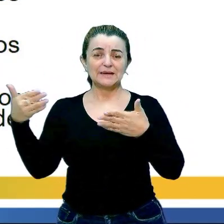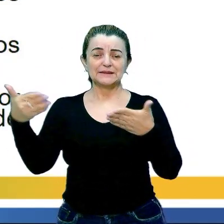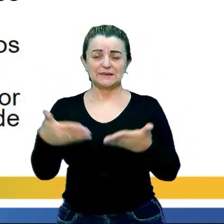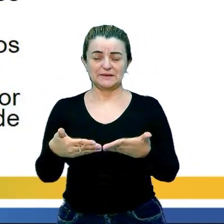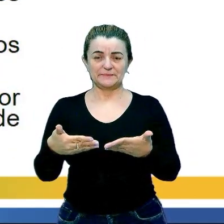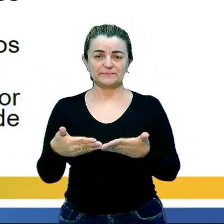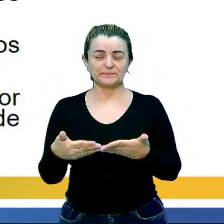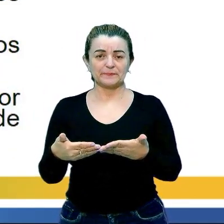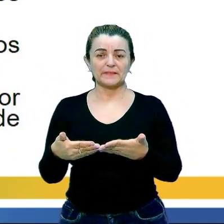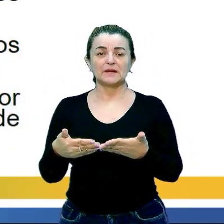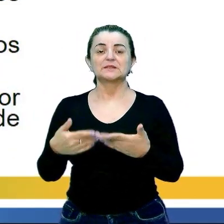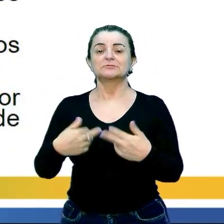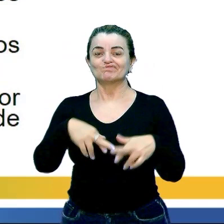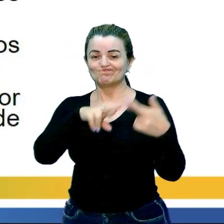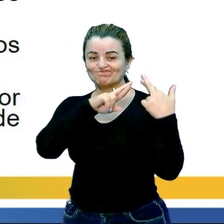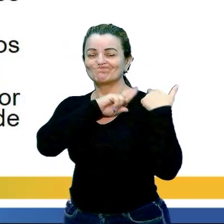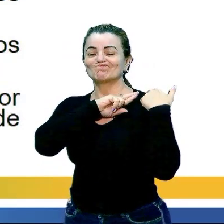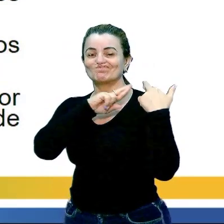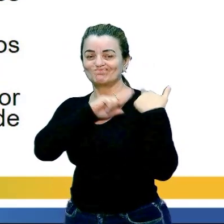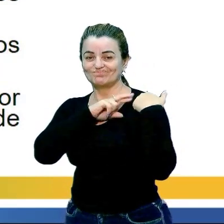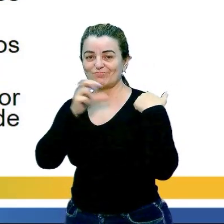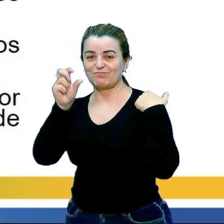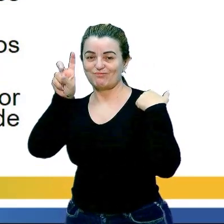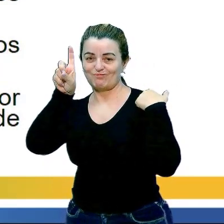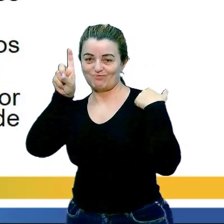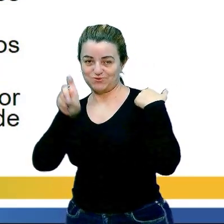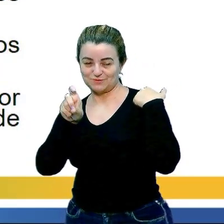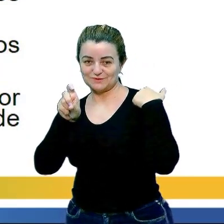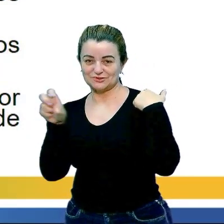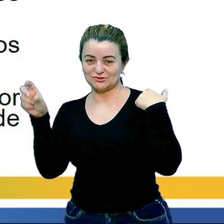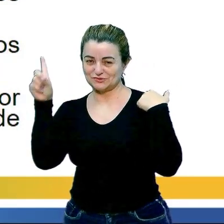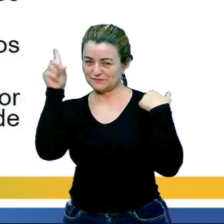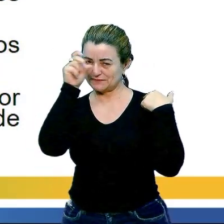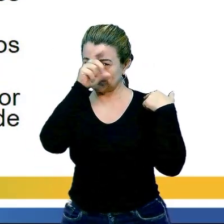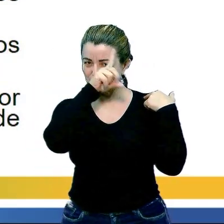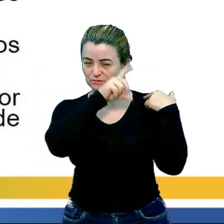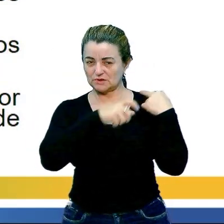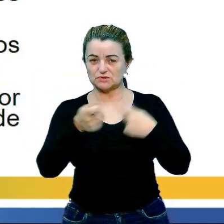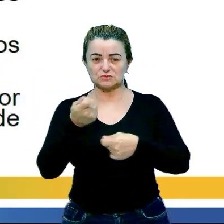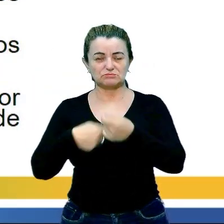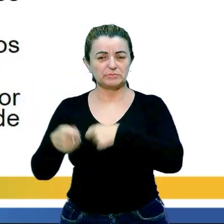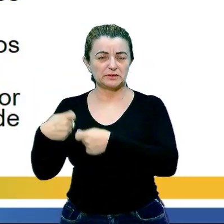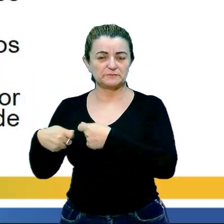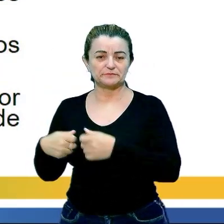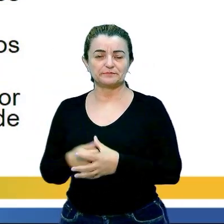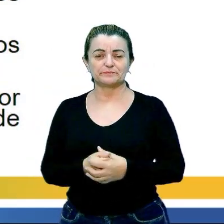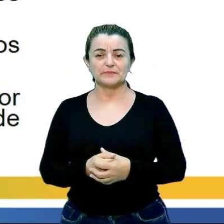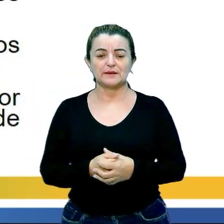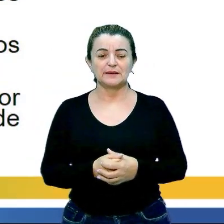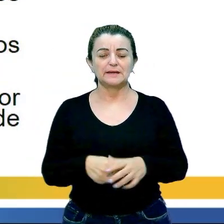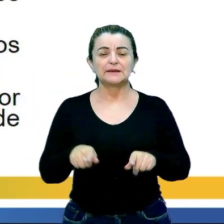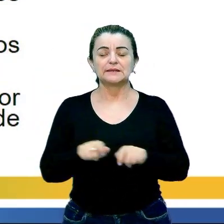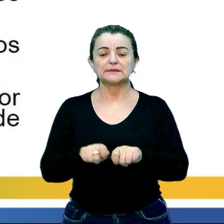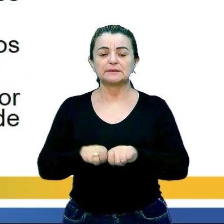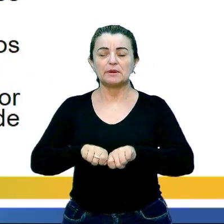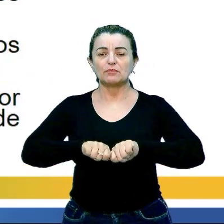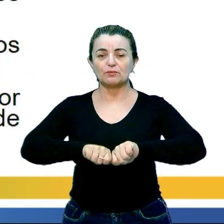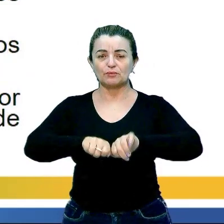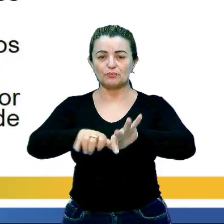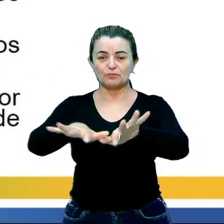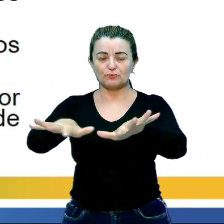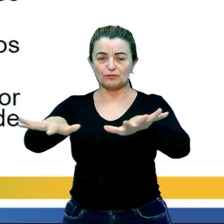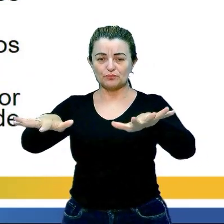Império, eles foram responsáveis também pela crise do Império Romano. E a expansão, né,